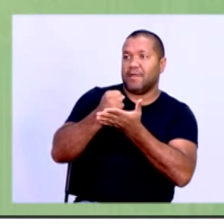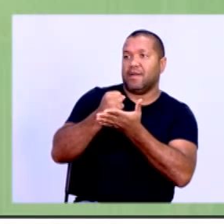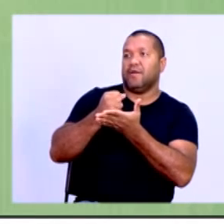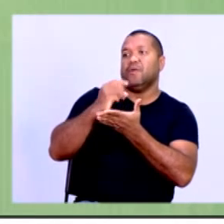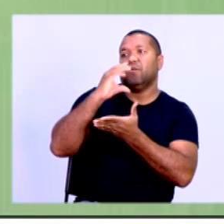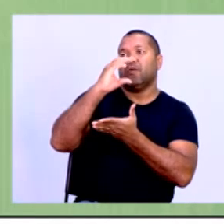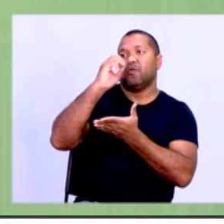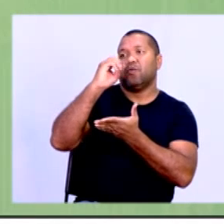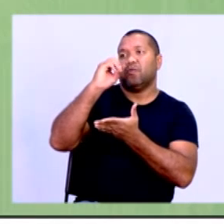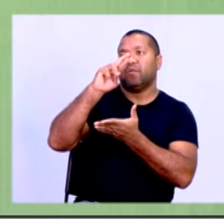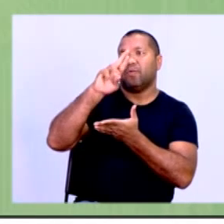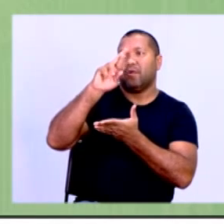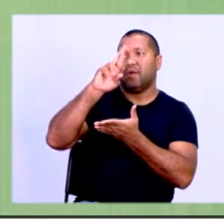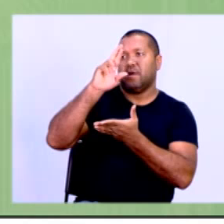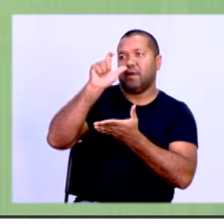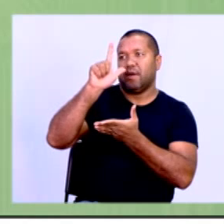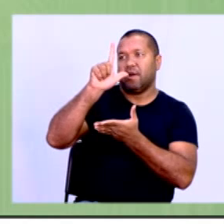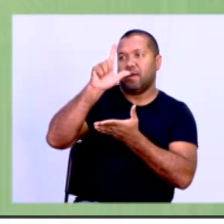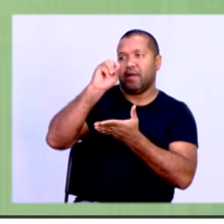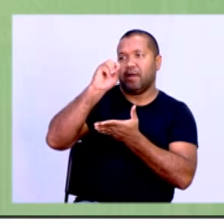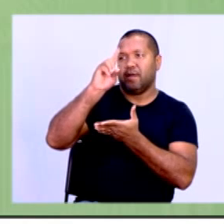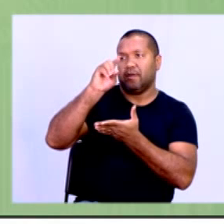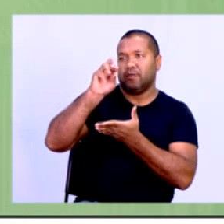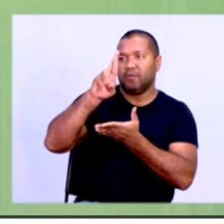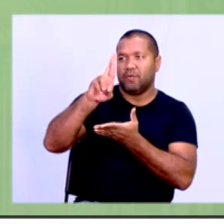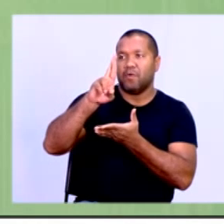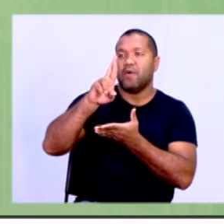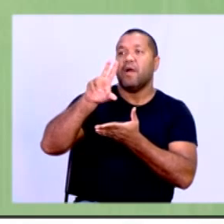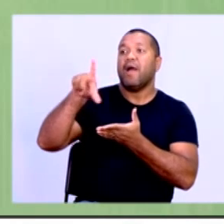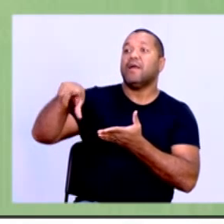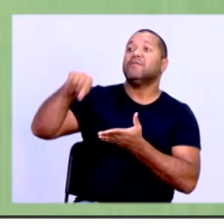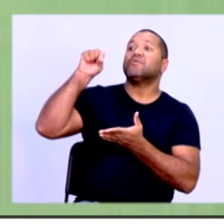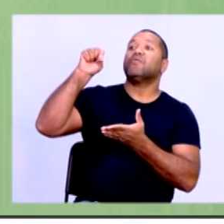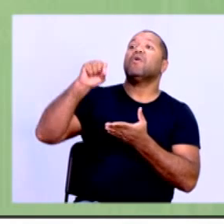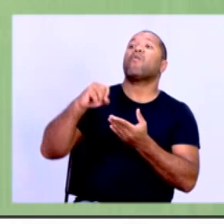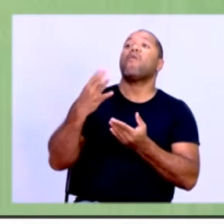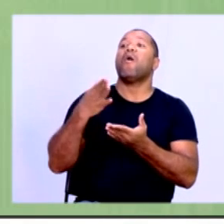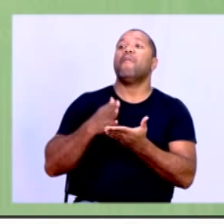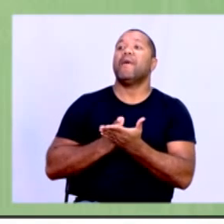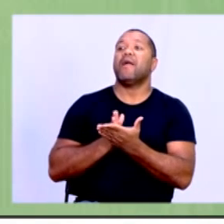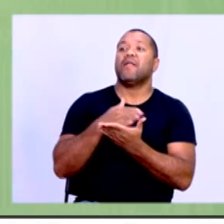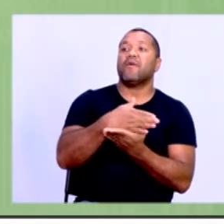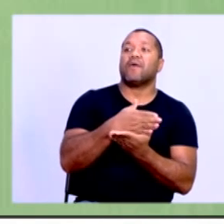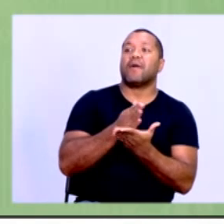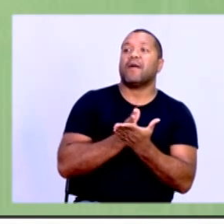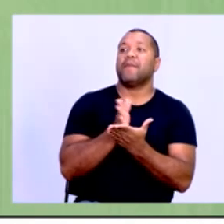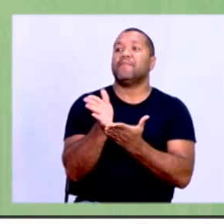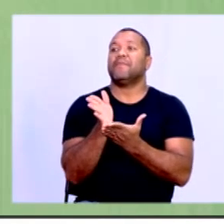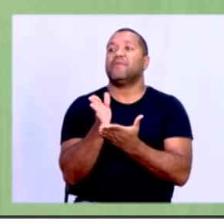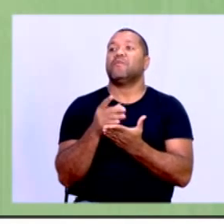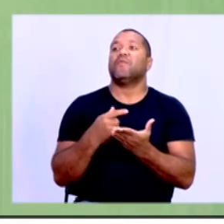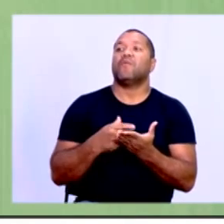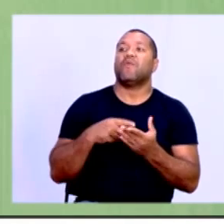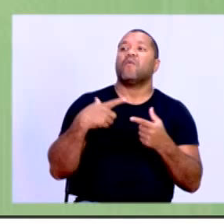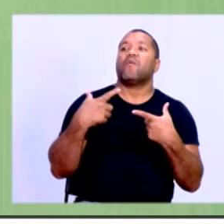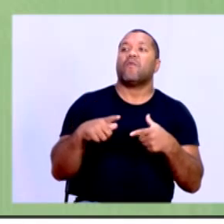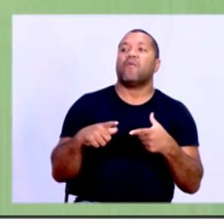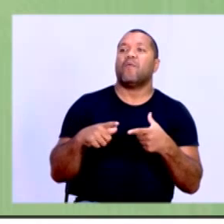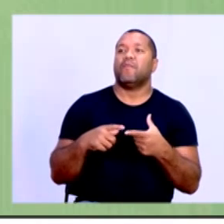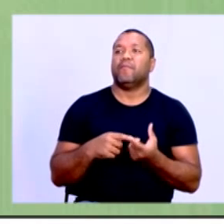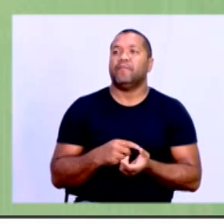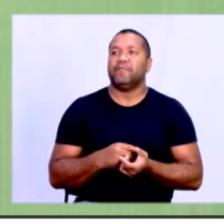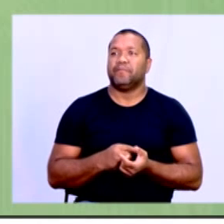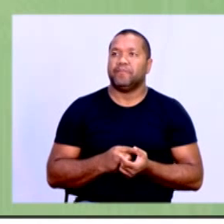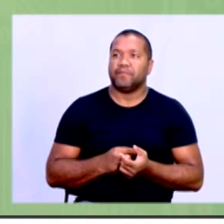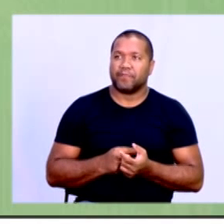a escolher qual é o melhor caminho para aplicação, né? Se ele vai mandar para o modelo ou se ele vai mandar para a visão.